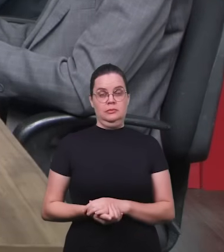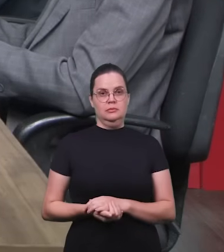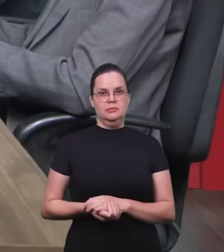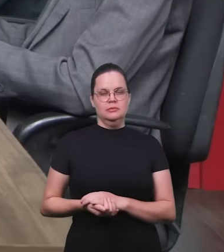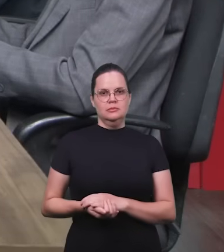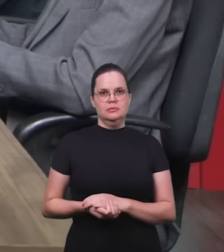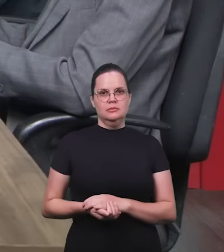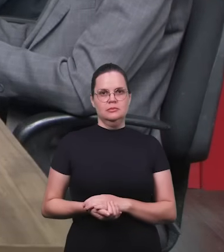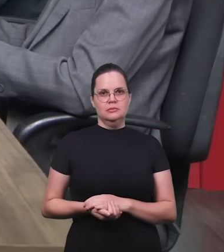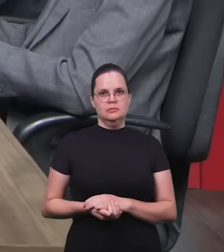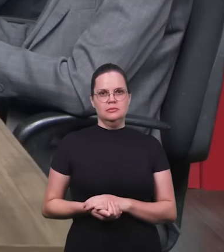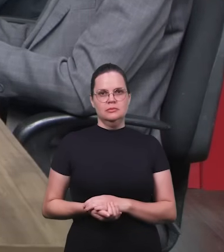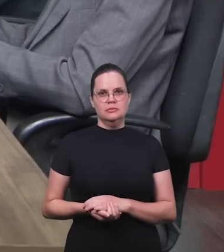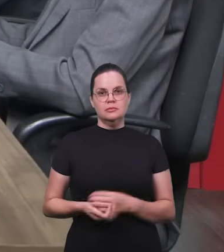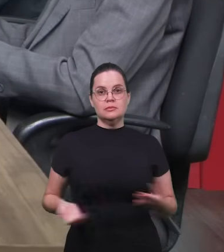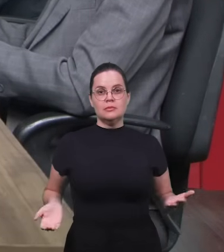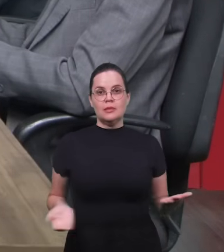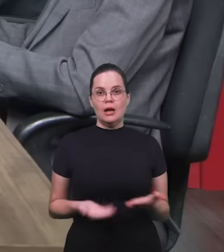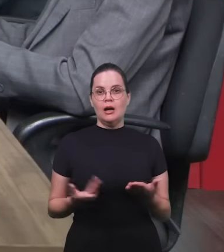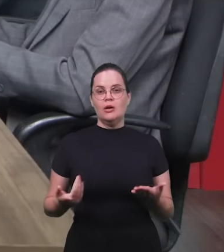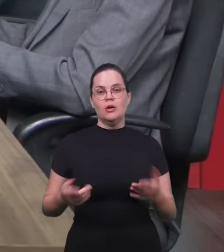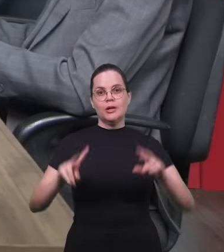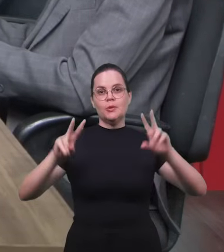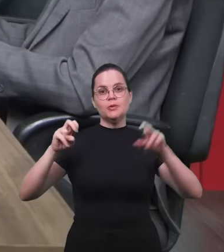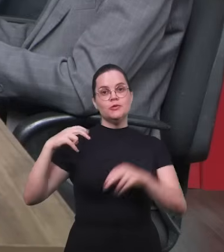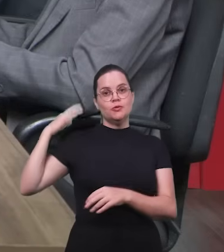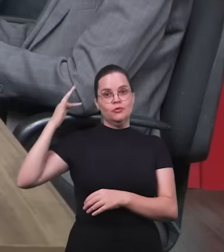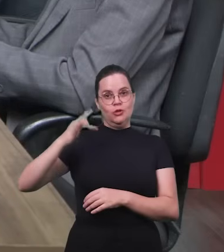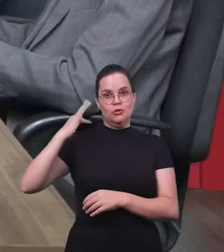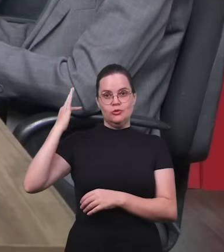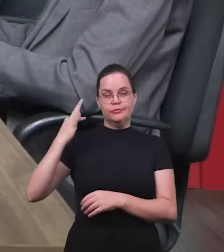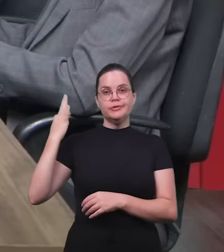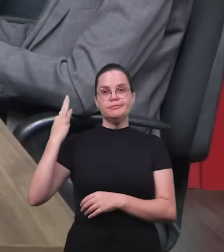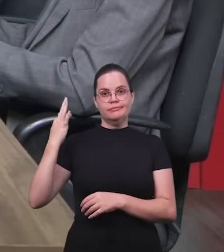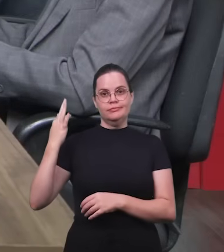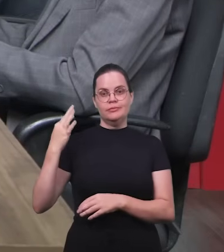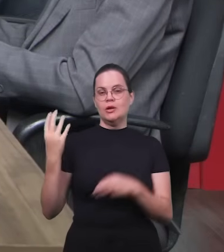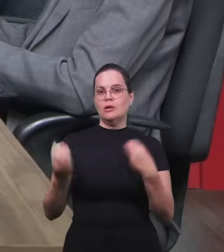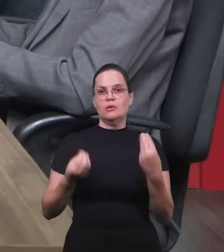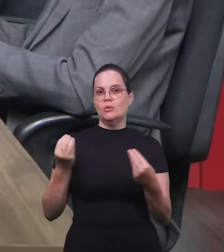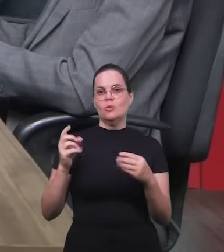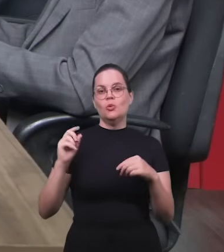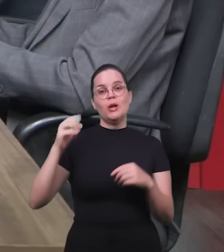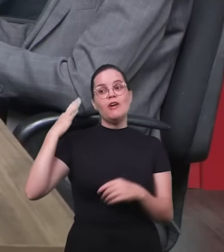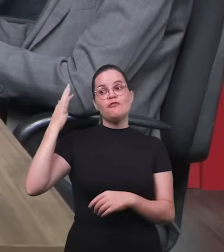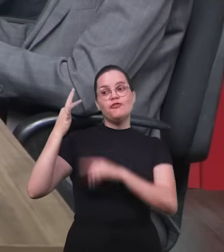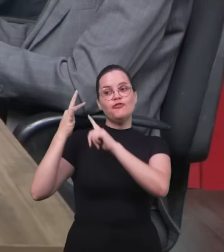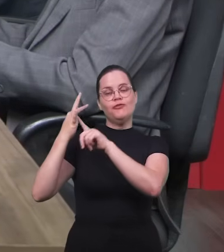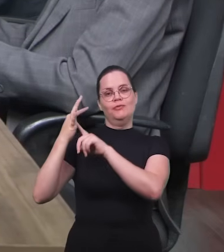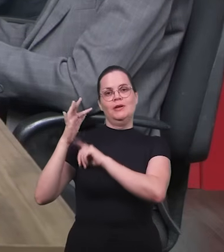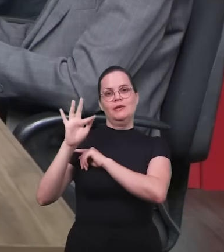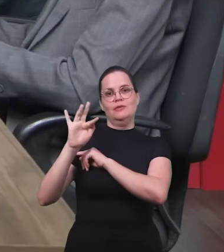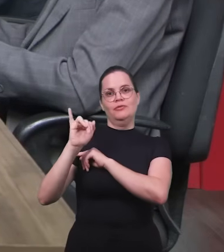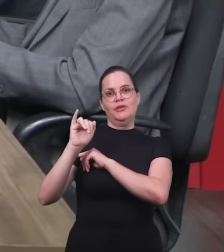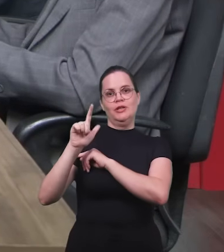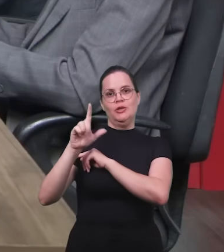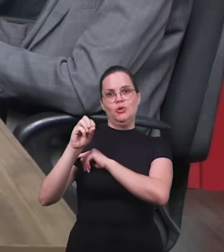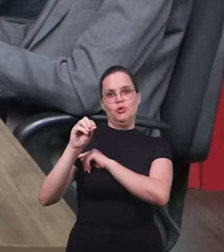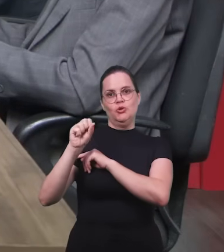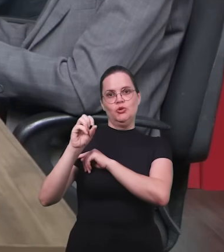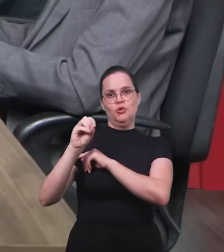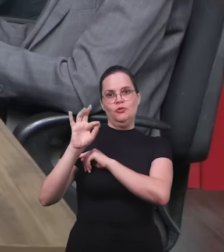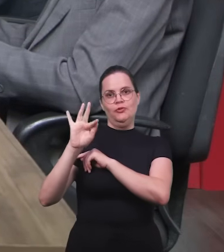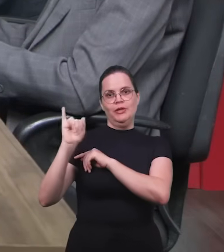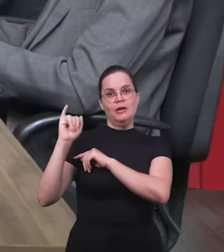para uma questão aqui, que é dessa abordagem filosófica, né, da realidade. O que a gente pode falar um pouquinho mais a respeito